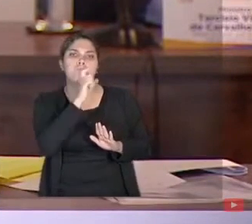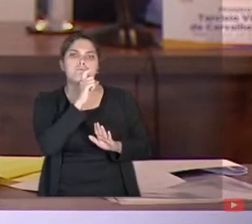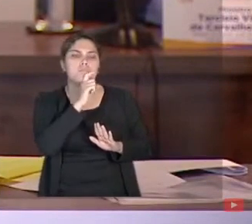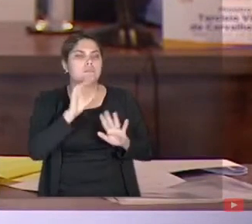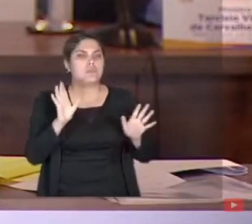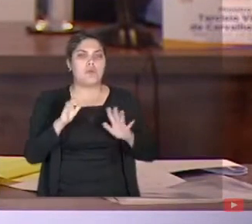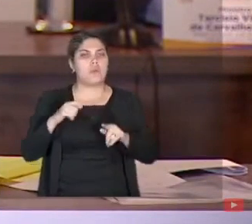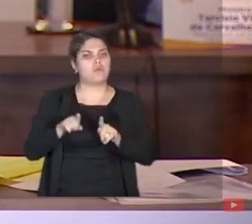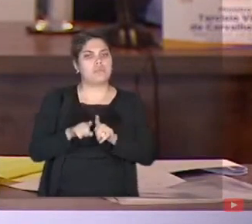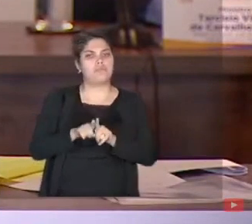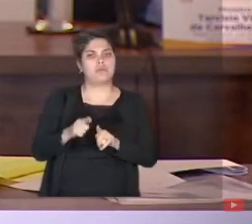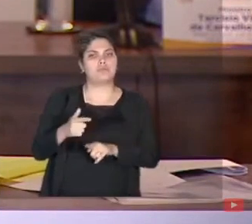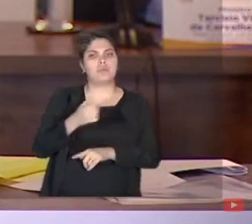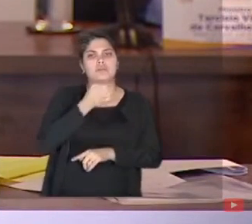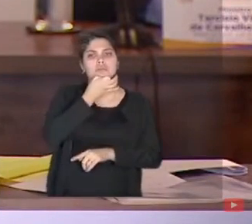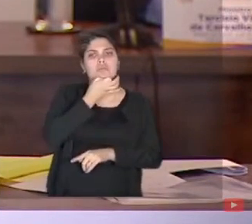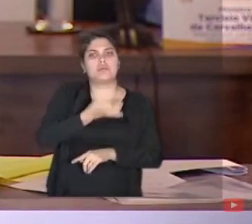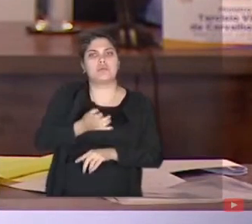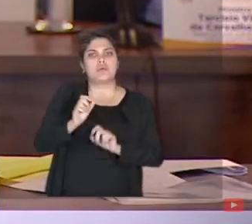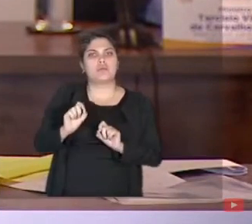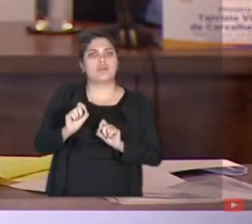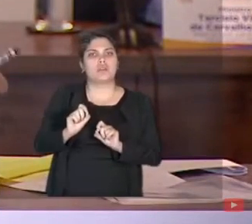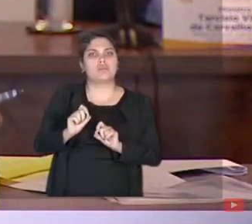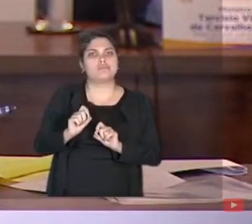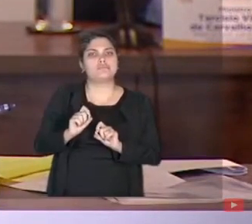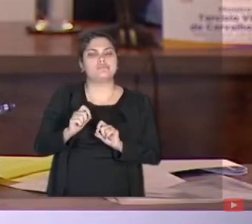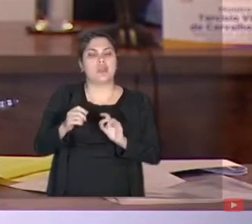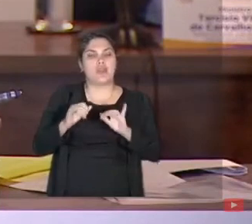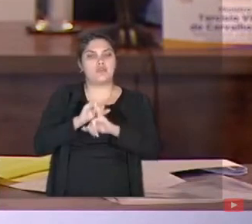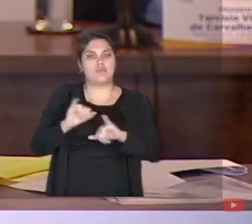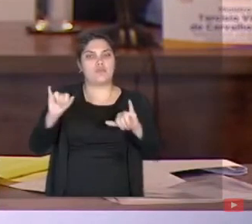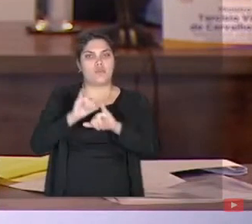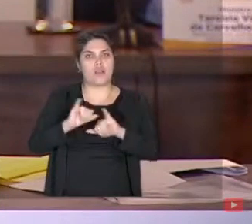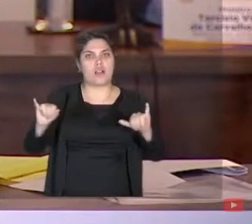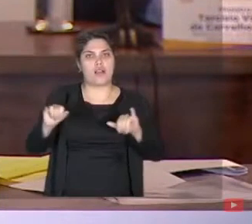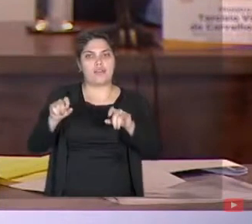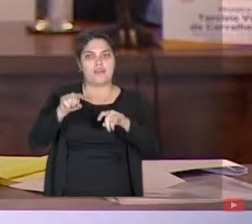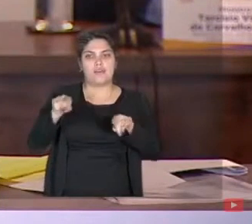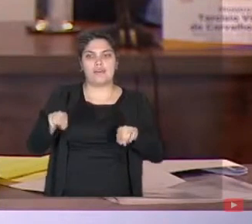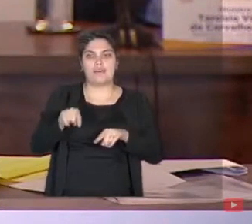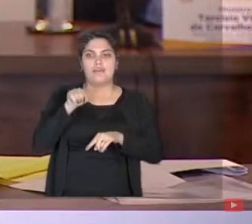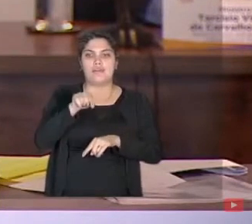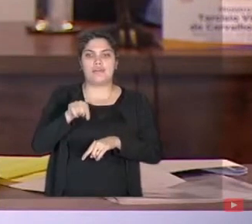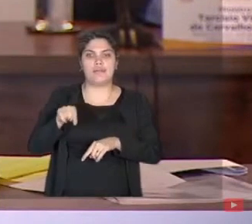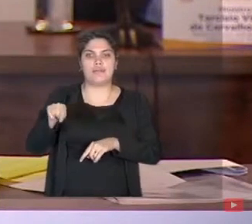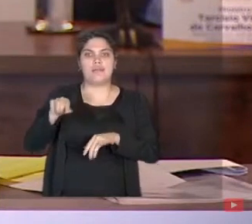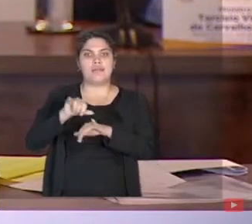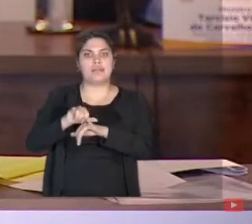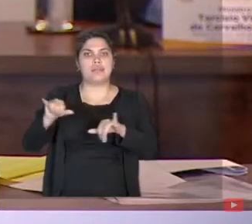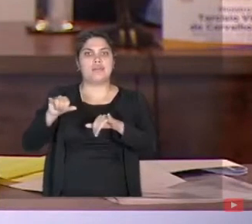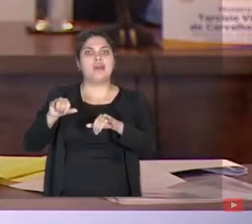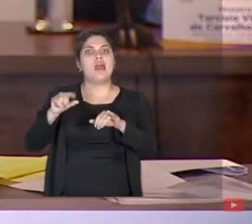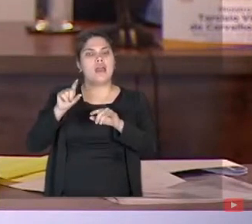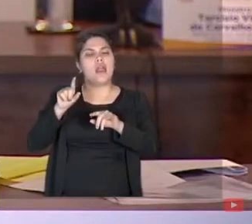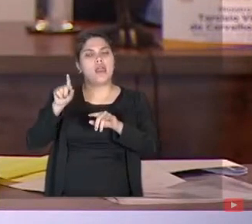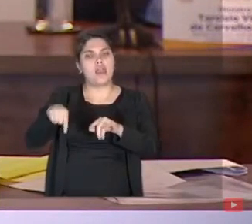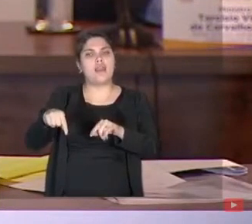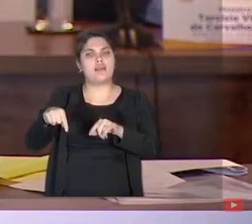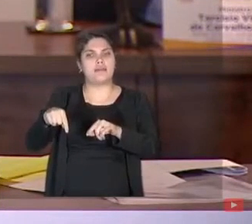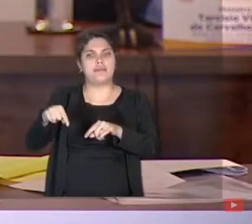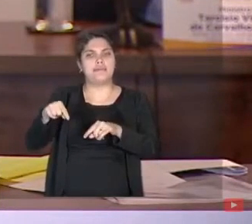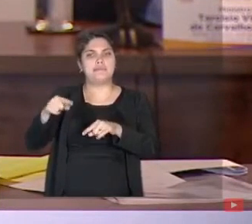tampouco tenho a impressão de que o resultado divulgado pelas urnas não tenha correspondido à vontade